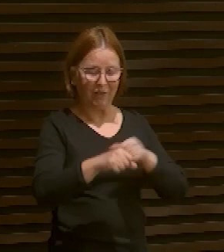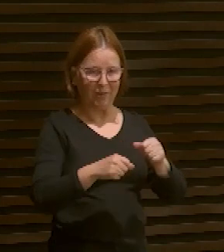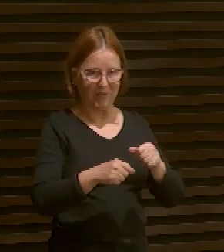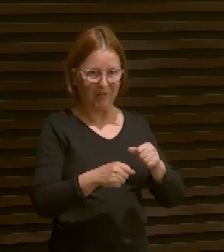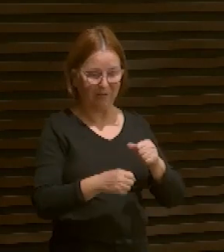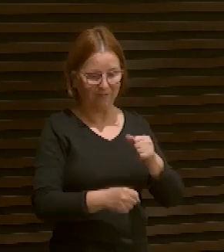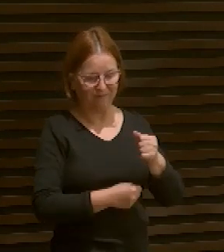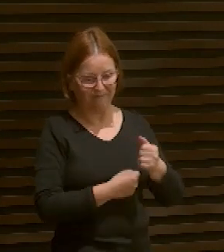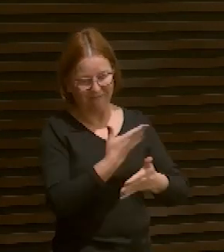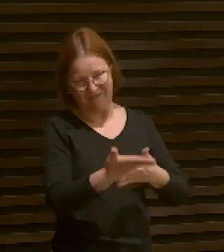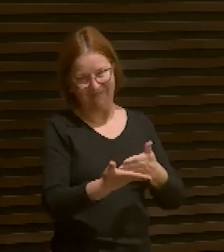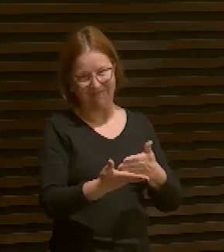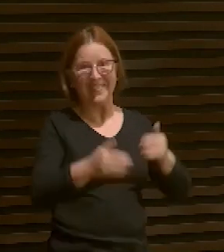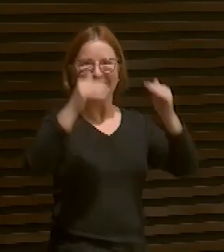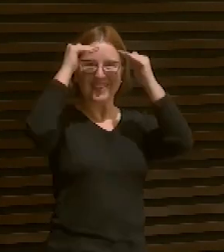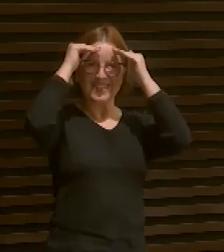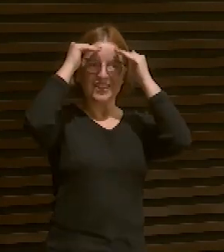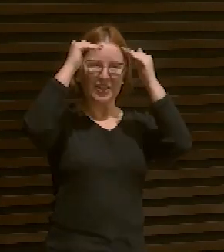a submissão